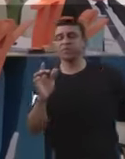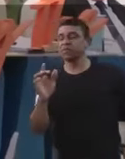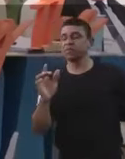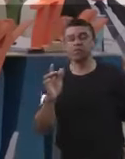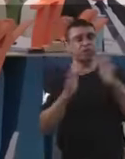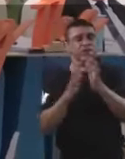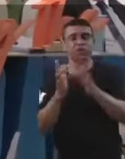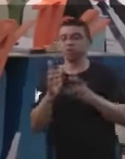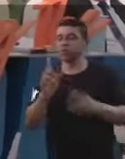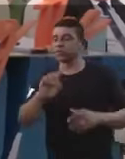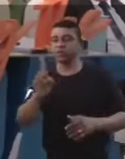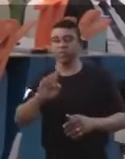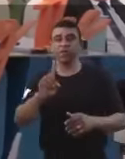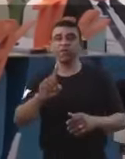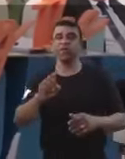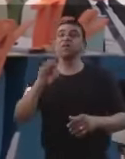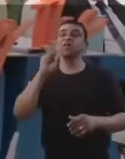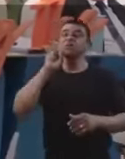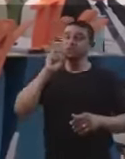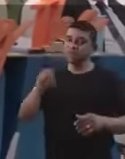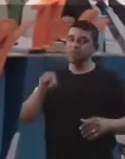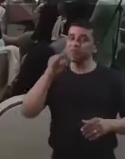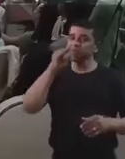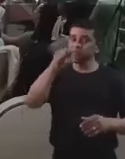ele continua sendo Deus.